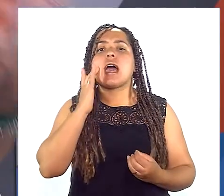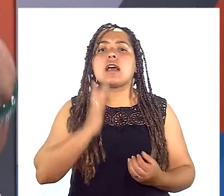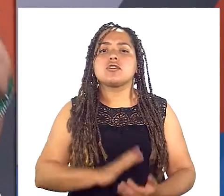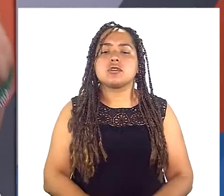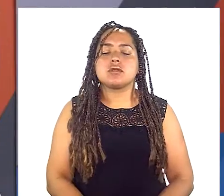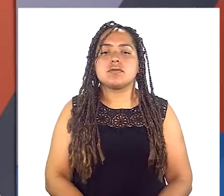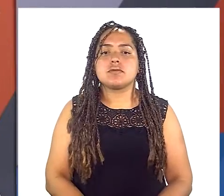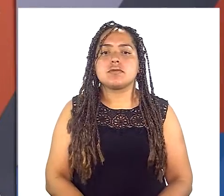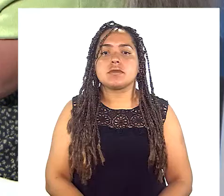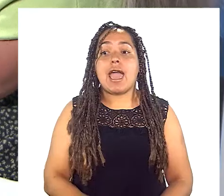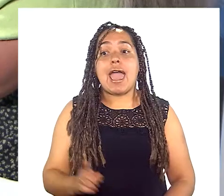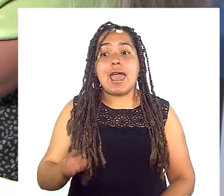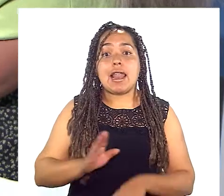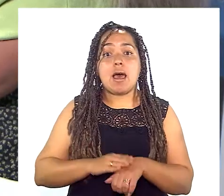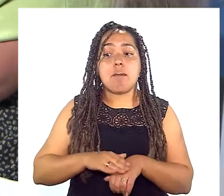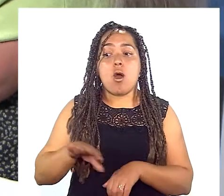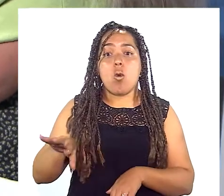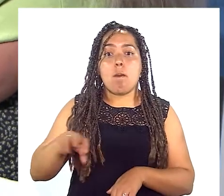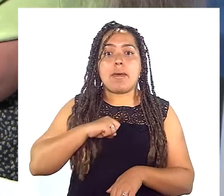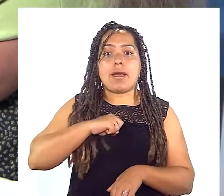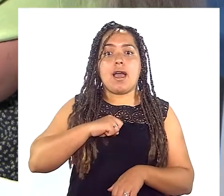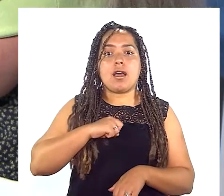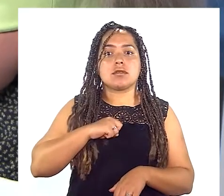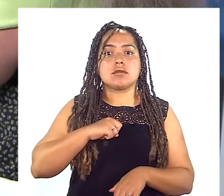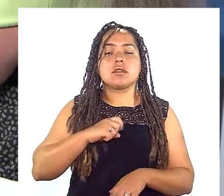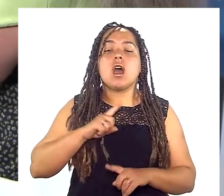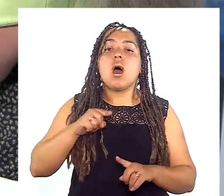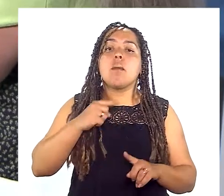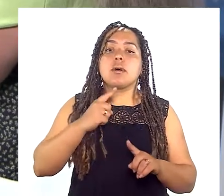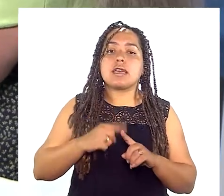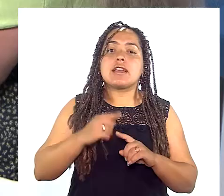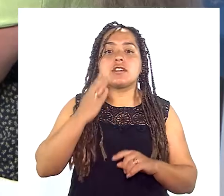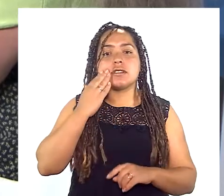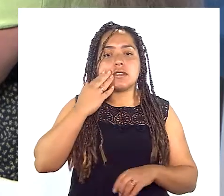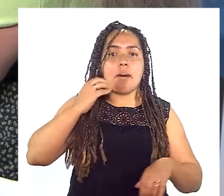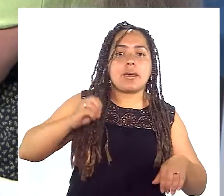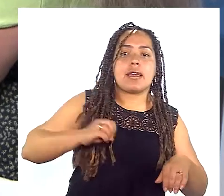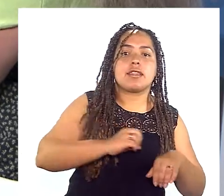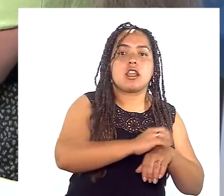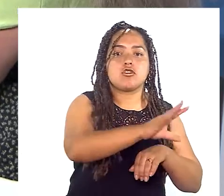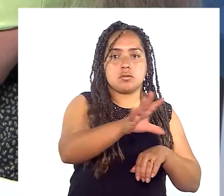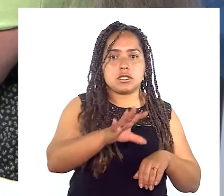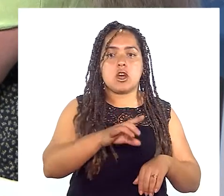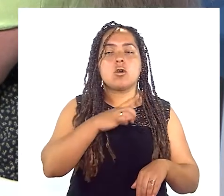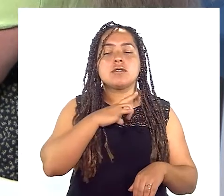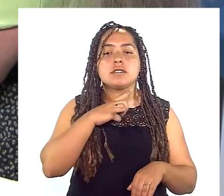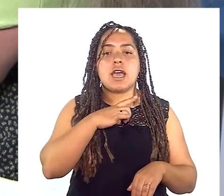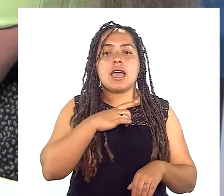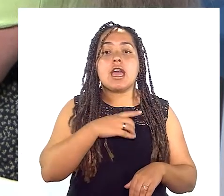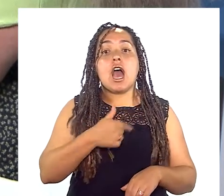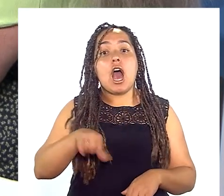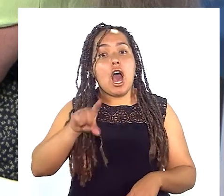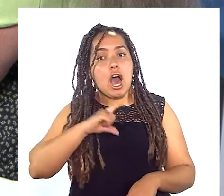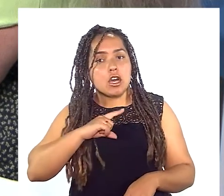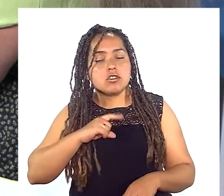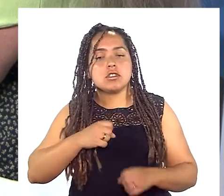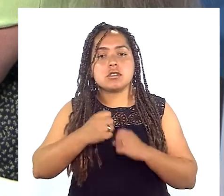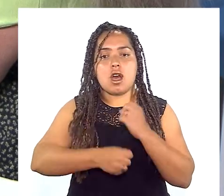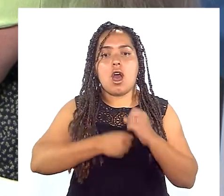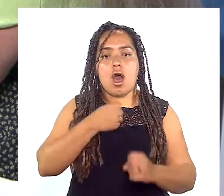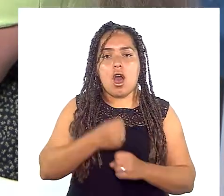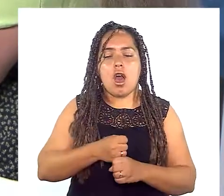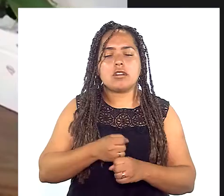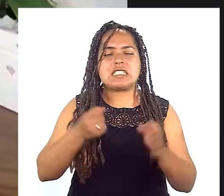ela se contagiaria? O que você... Que ela se contamine, então, né? A gente sabe que a transmissão, e isso é até importante, a